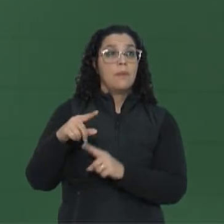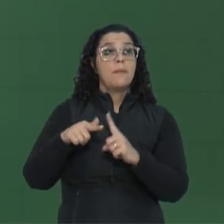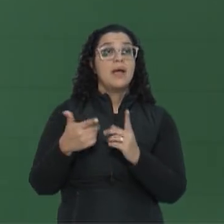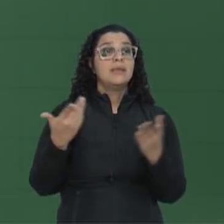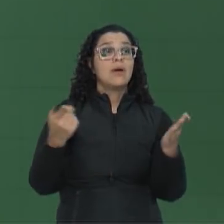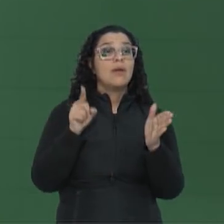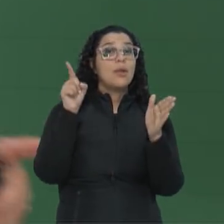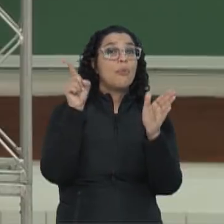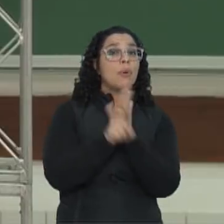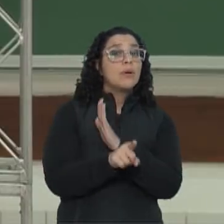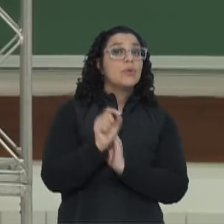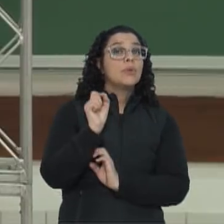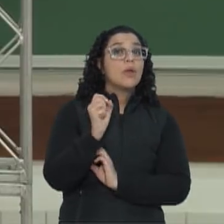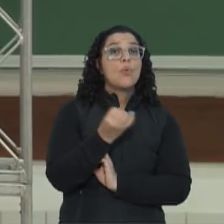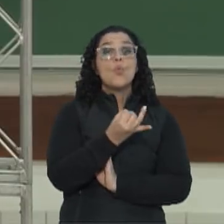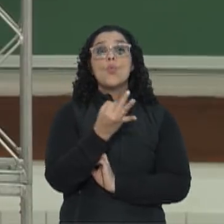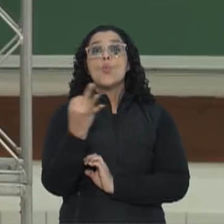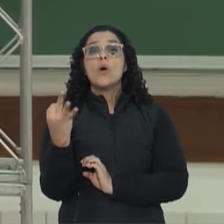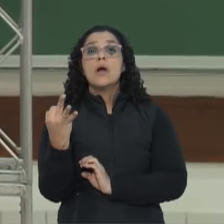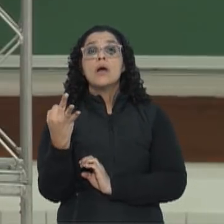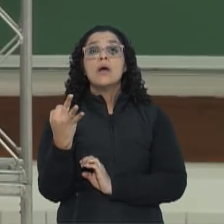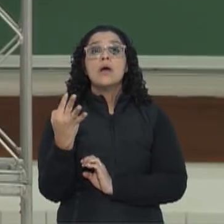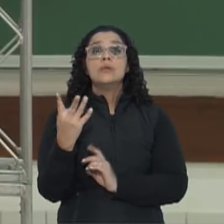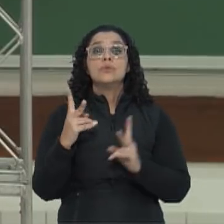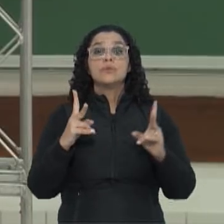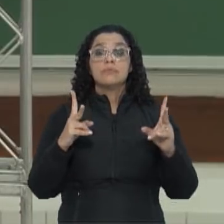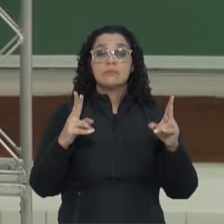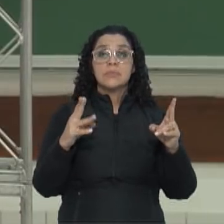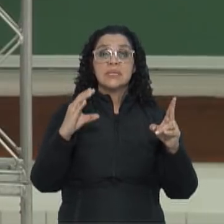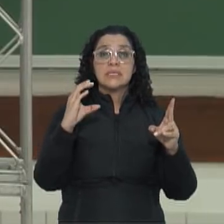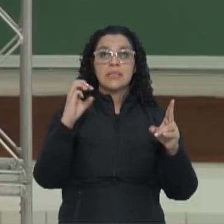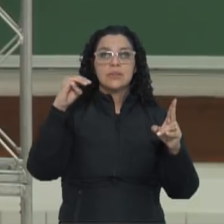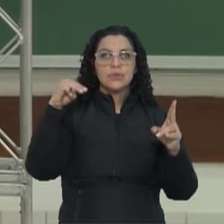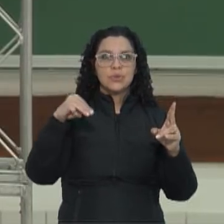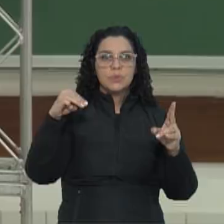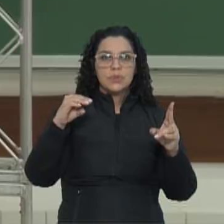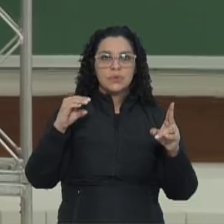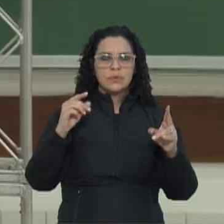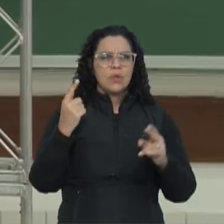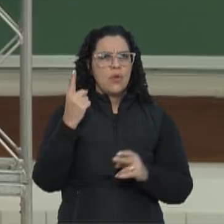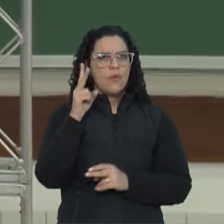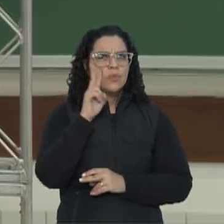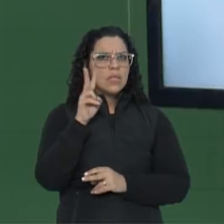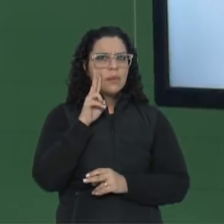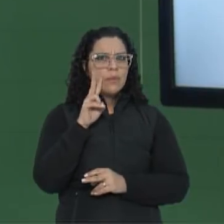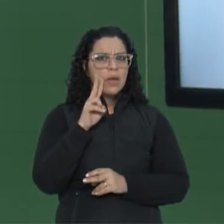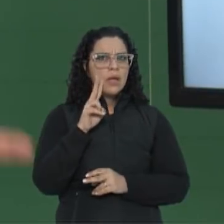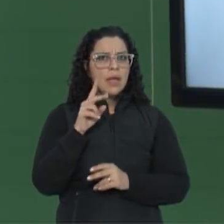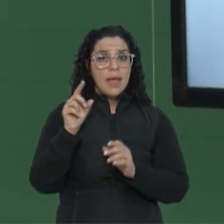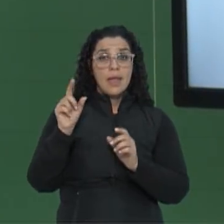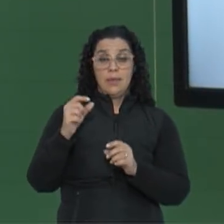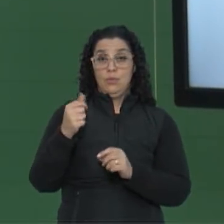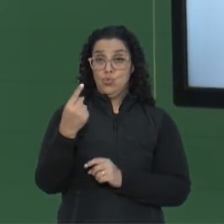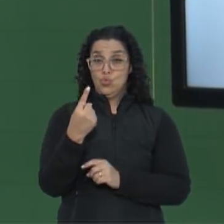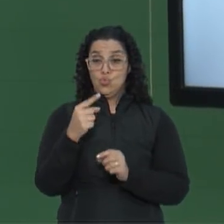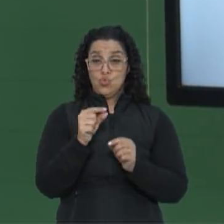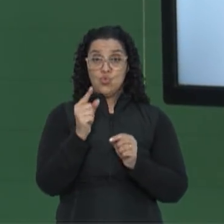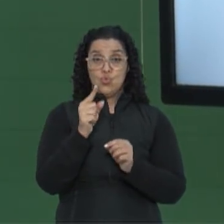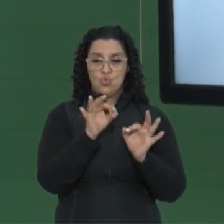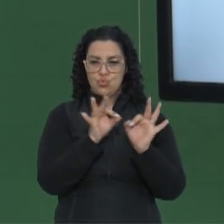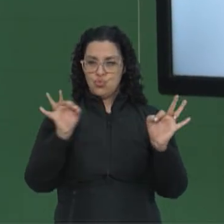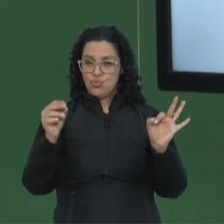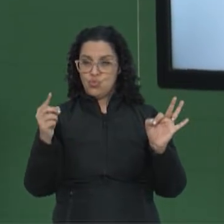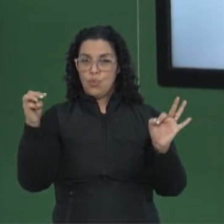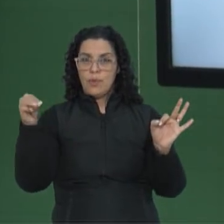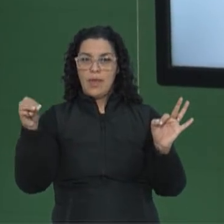a pergunta é quantos centímetros? Vamos lembrar? Centímetro é menor do que o metro.